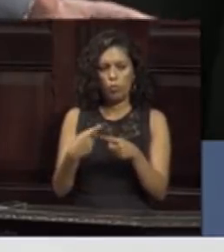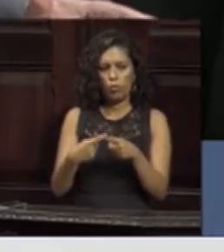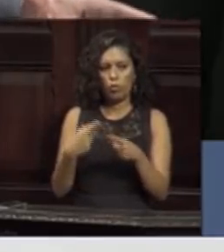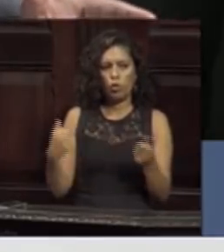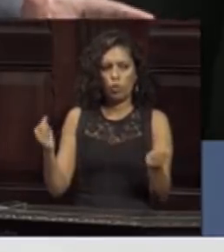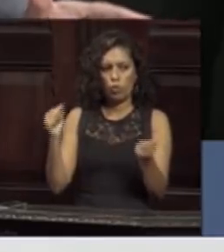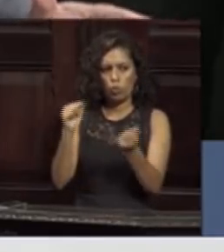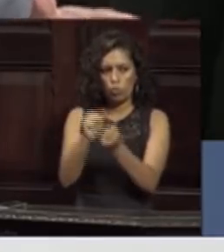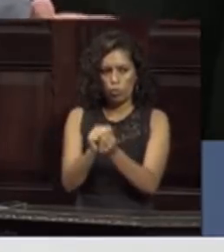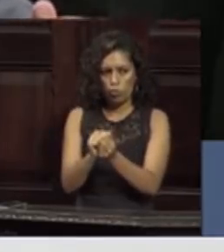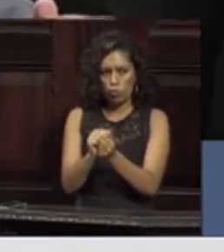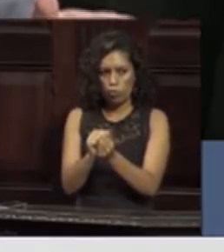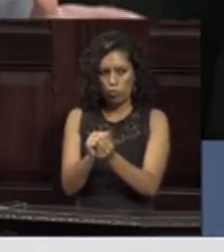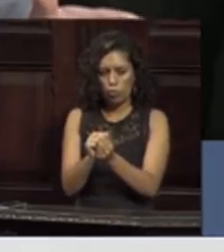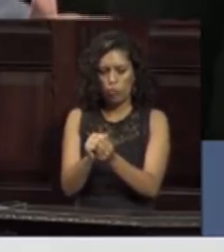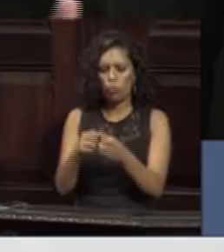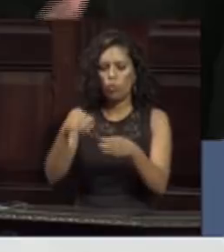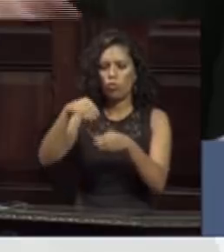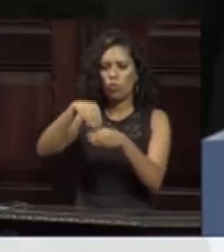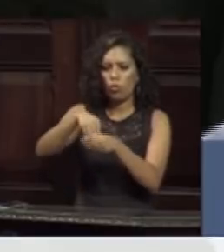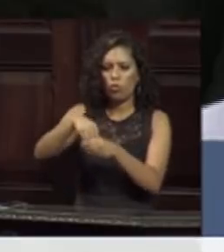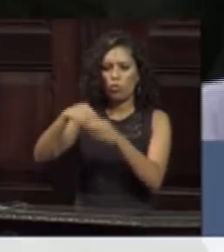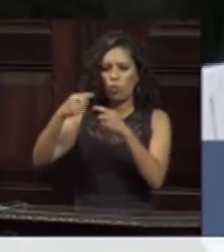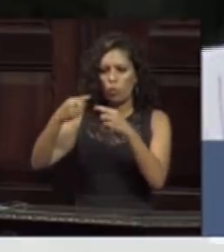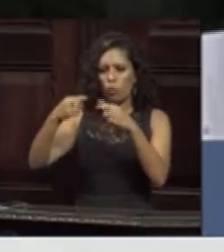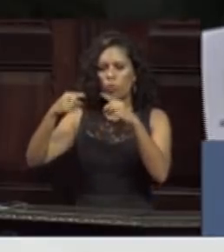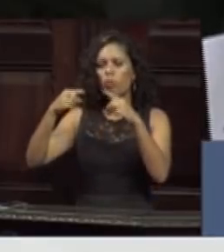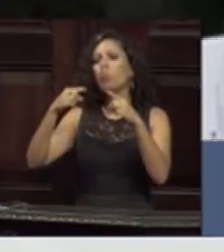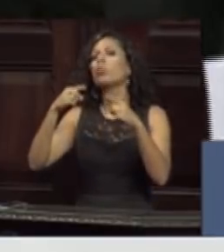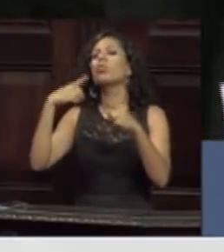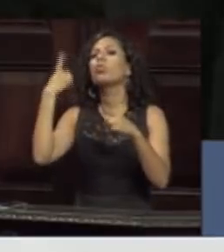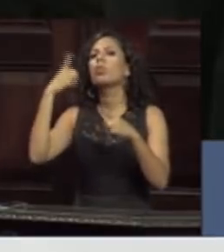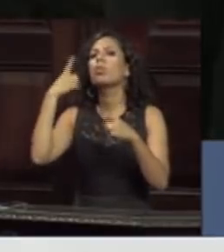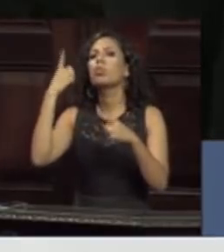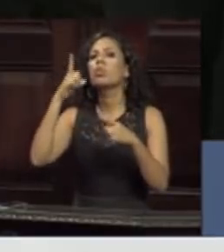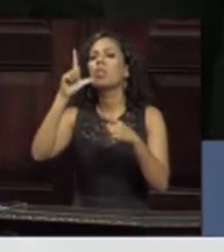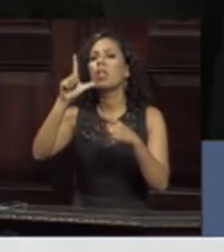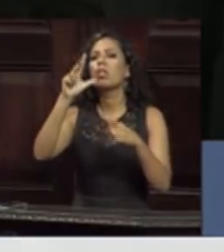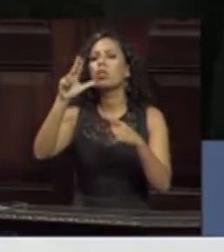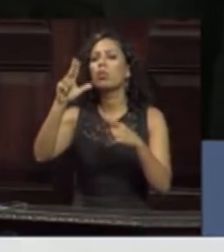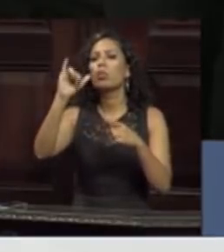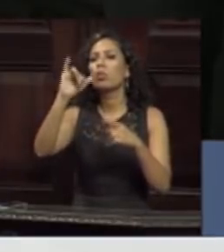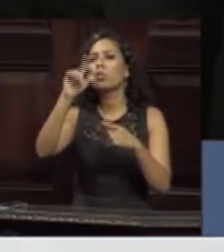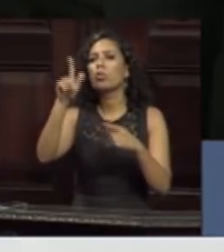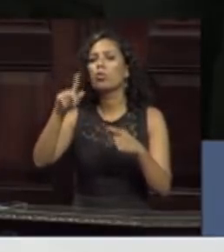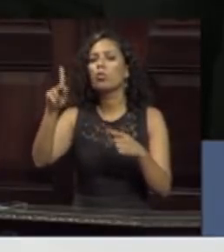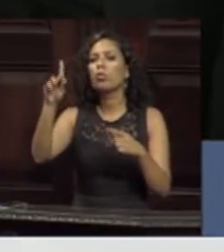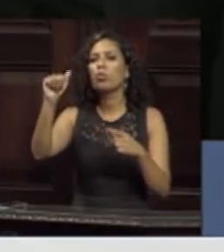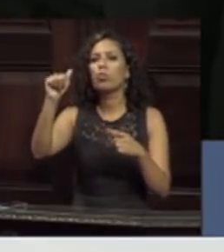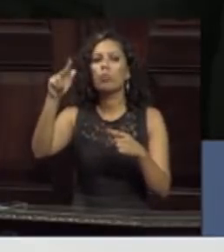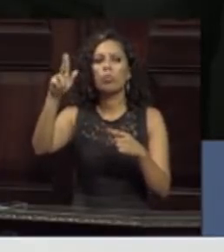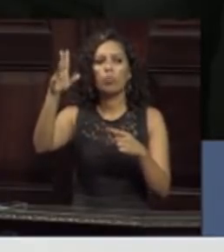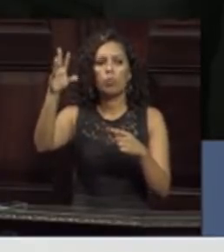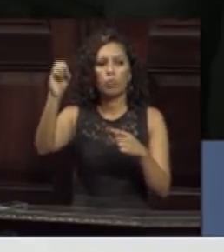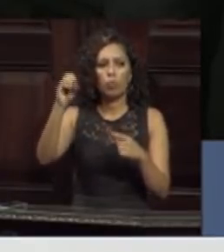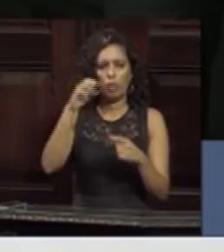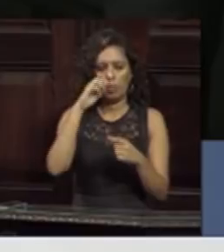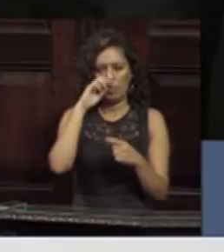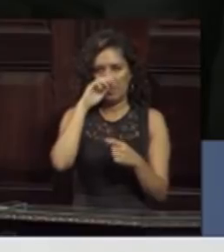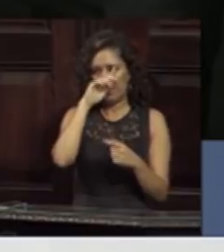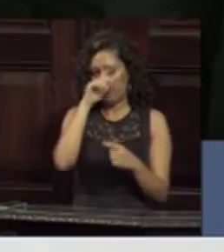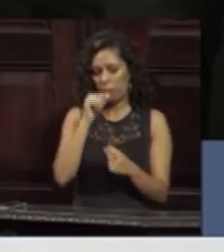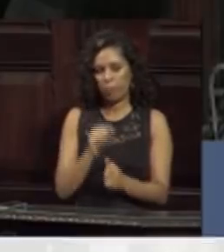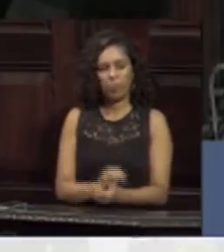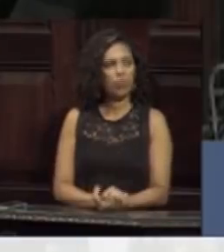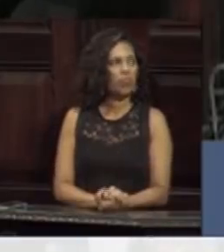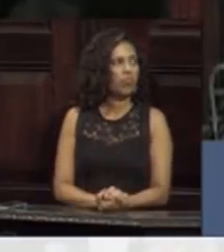o voto divergente do deputado Luiz Paulo na CCJ. E por quê? Porque o deputado Luiz Paulo... Não, Vossa Excelência vai dar